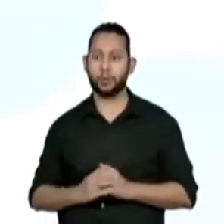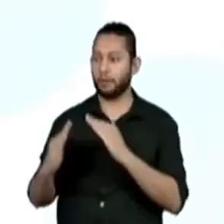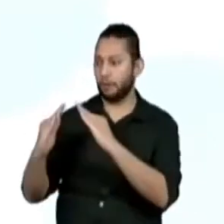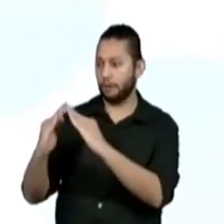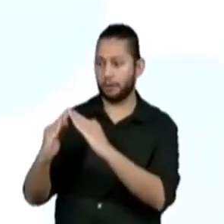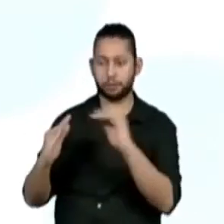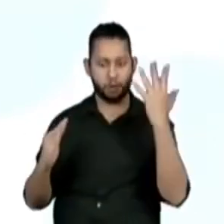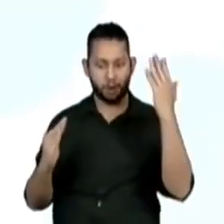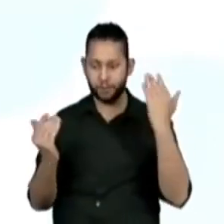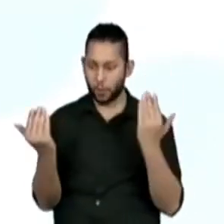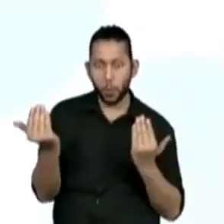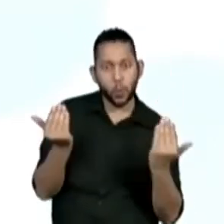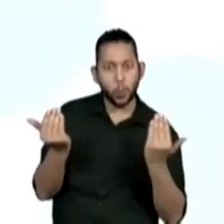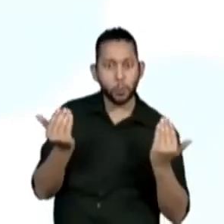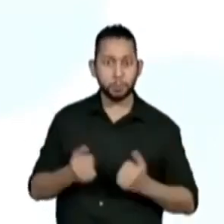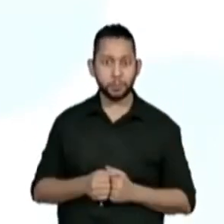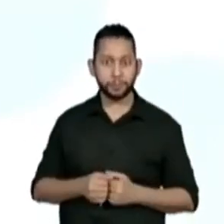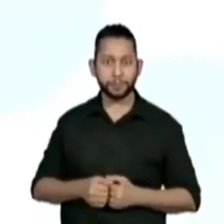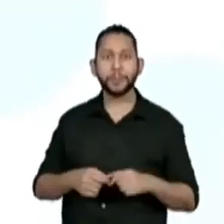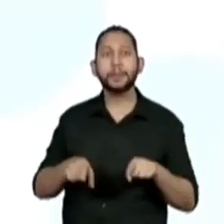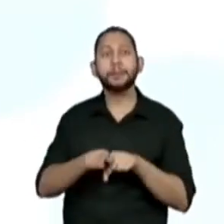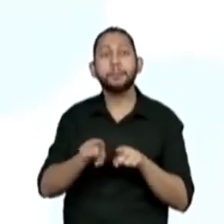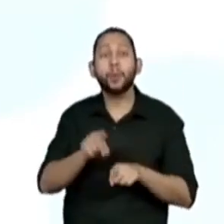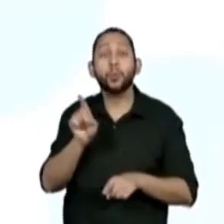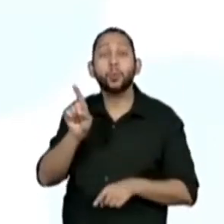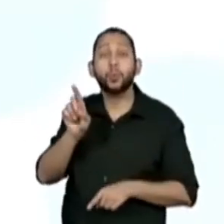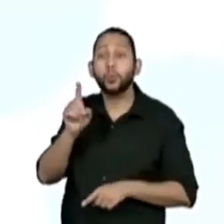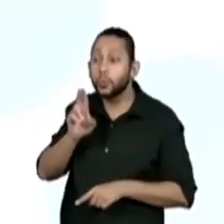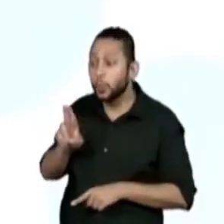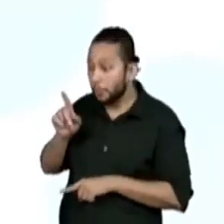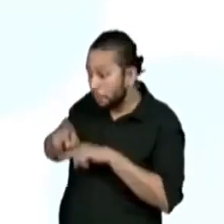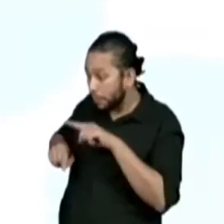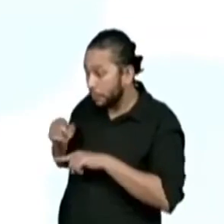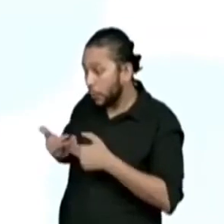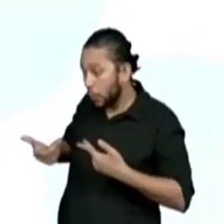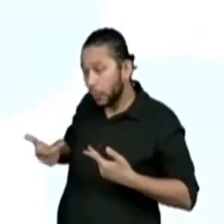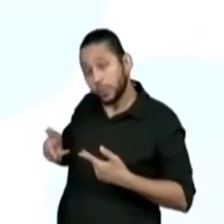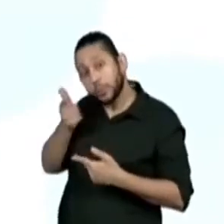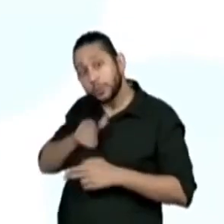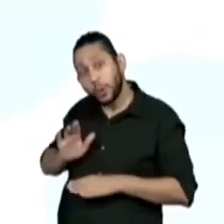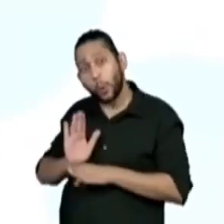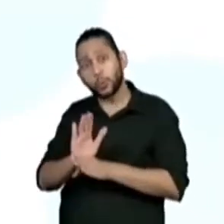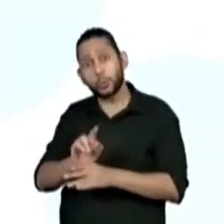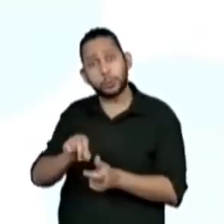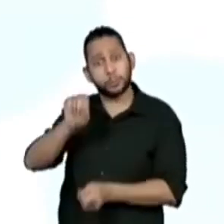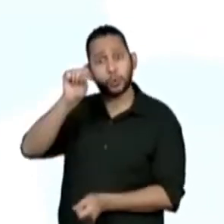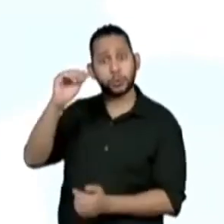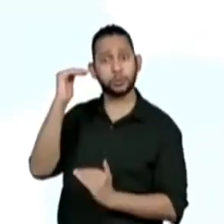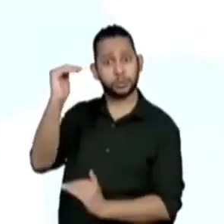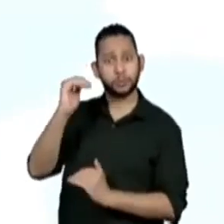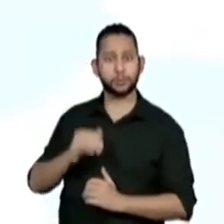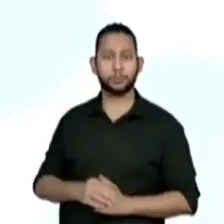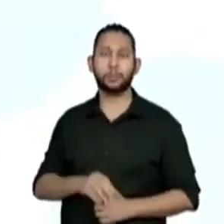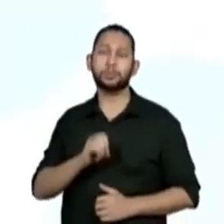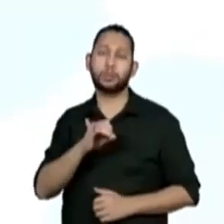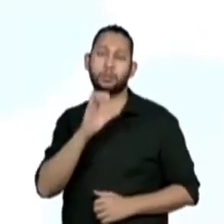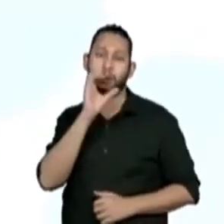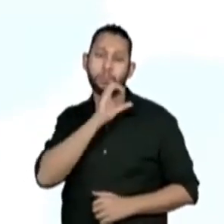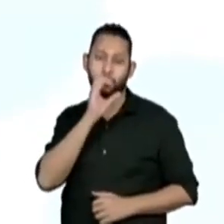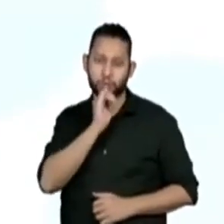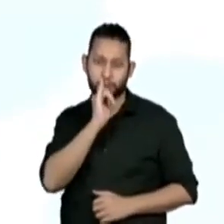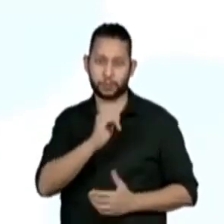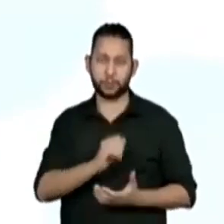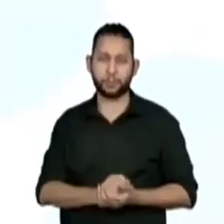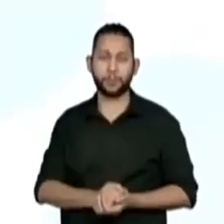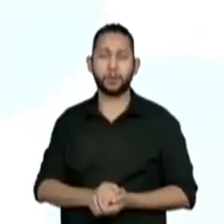né? E também utilizamos instrumentos de medição. Lembrando, deixa eu só chamar a atenção para uma coisa aqui. Será